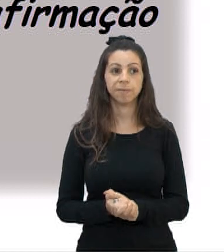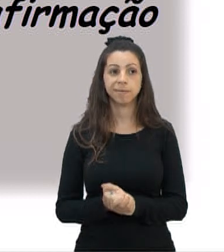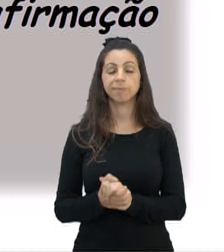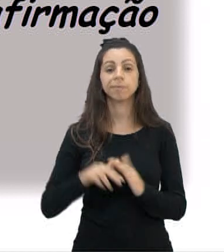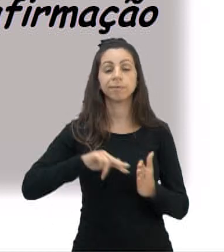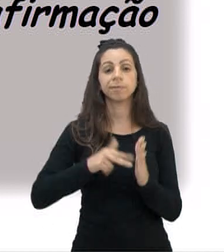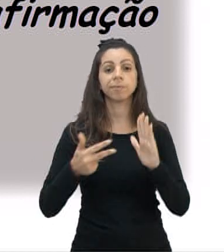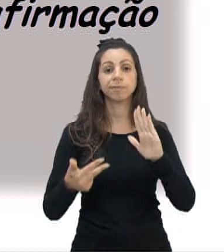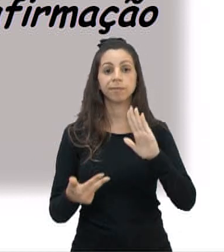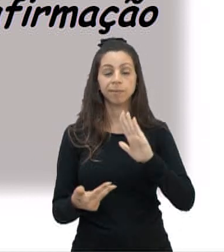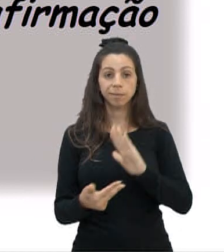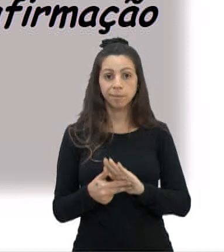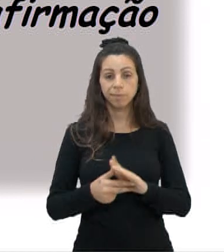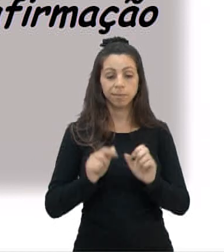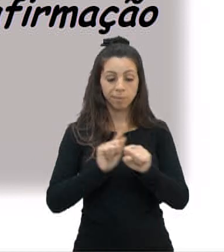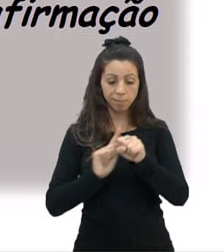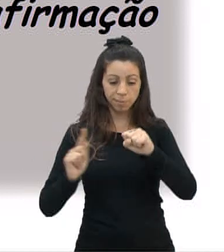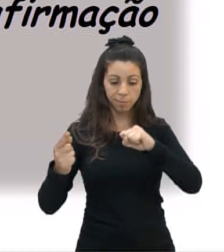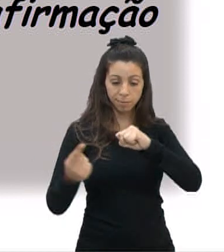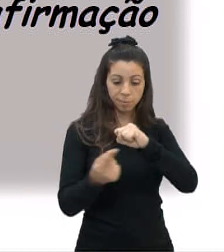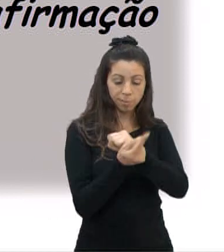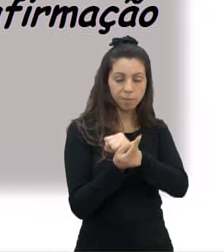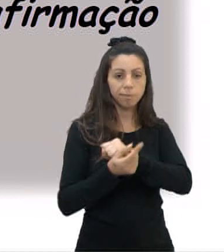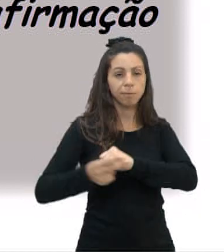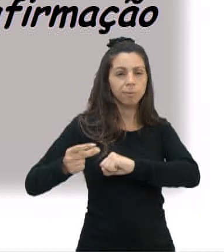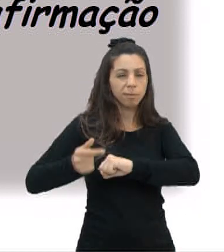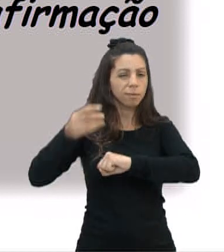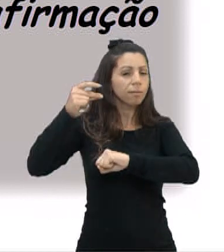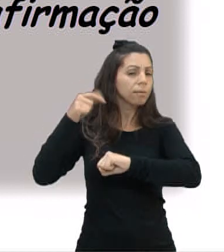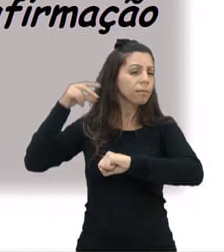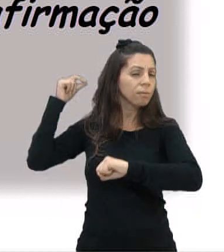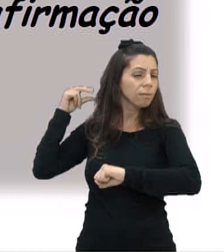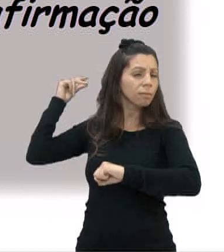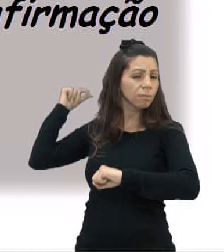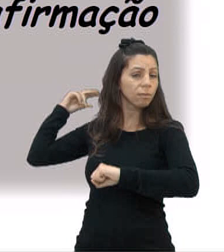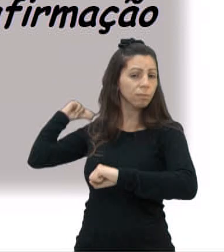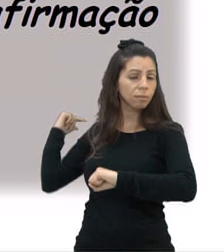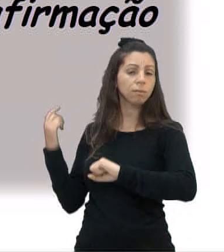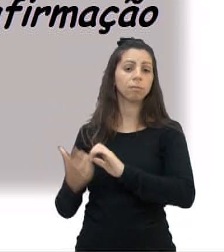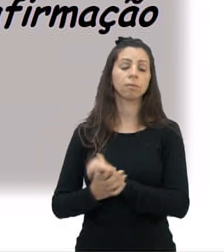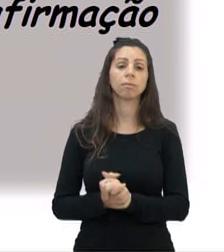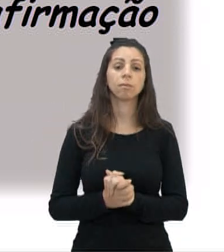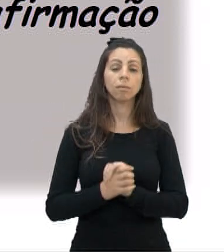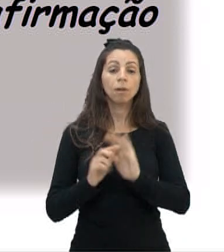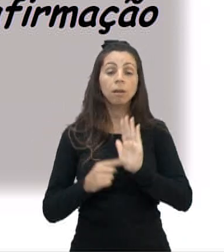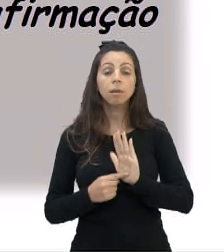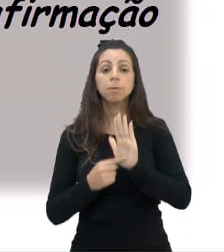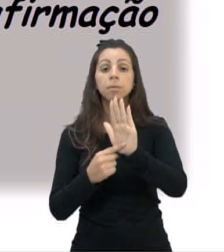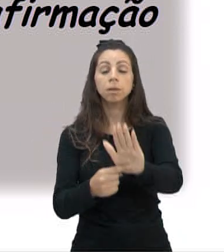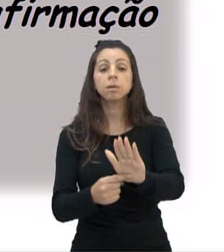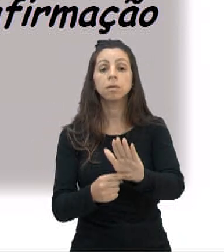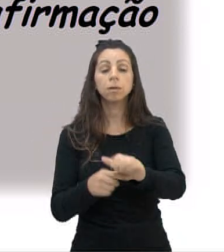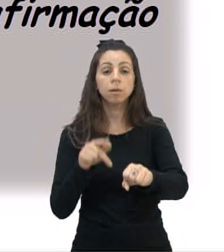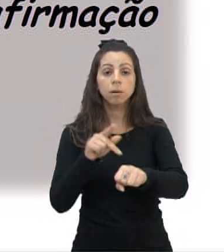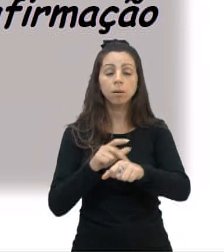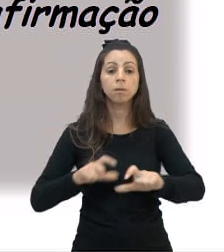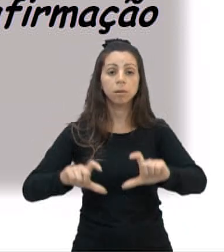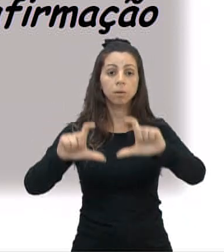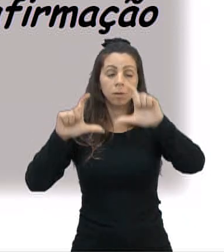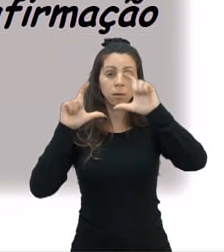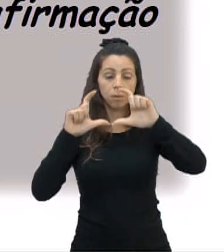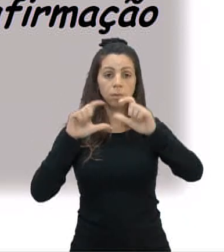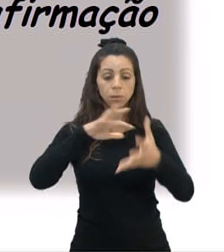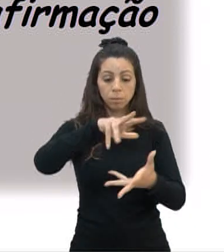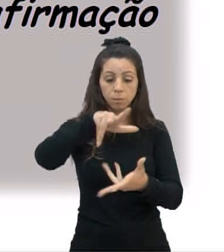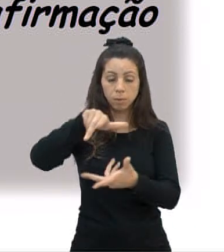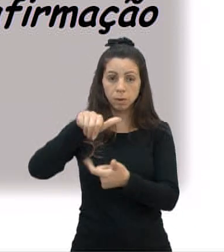Tratam-se de províncias geológicas com idade antiga e apresentam, por isso, as mais antigas rochas do planeta,